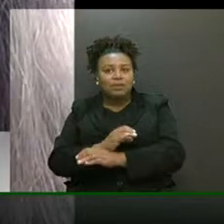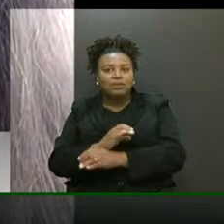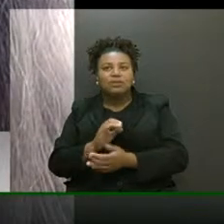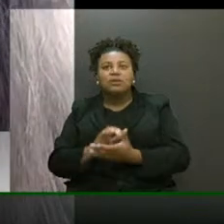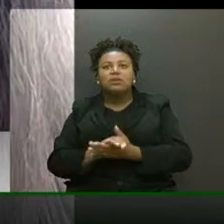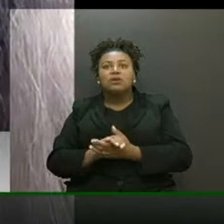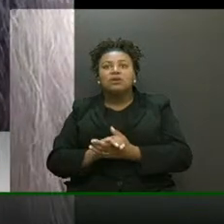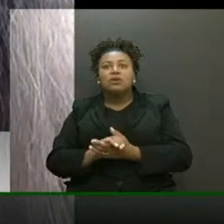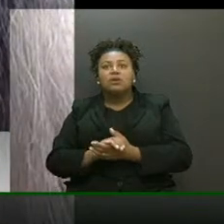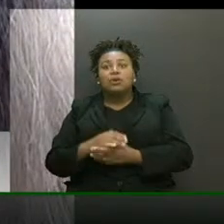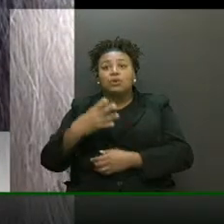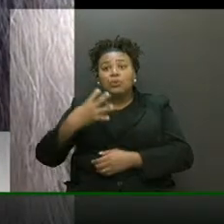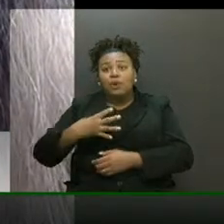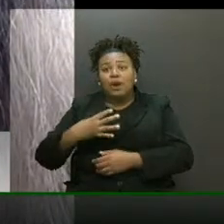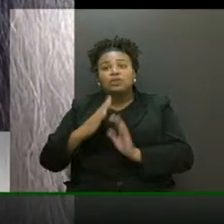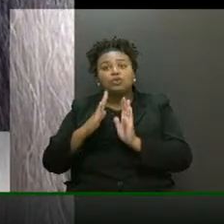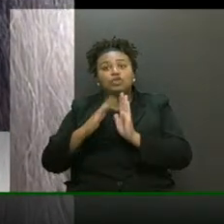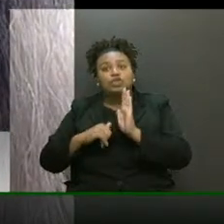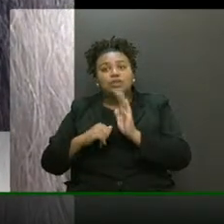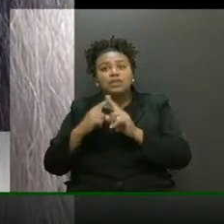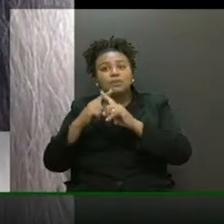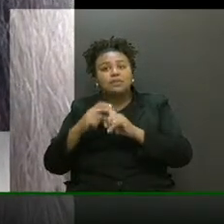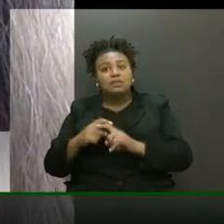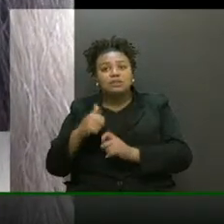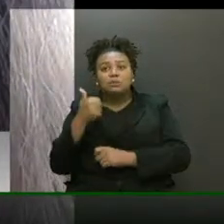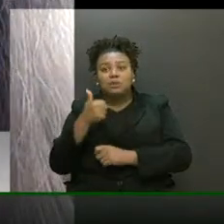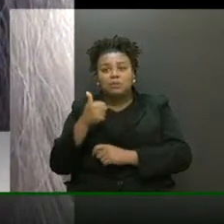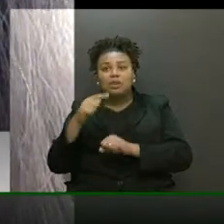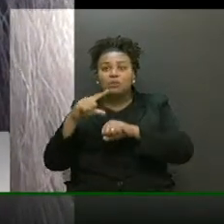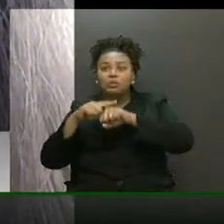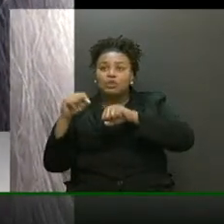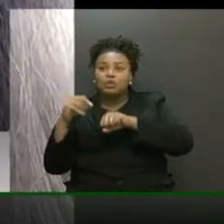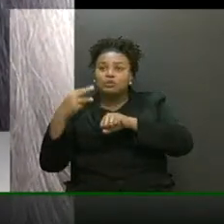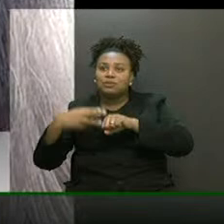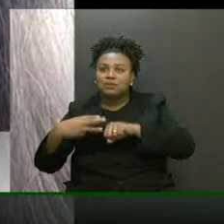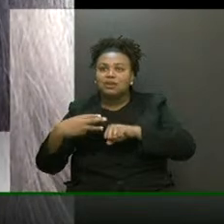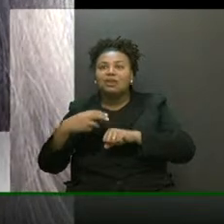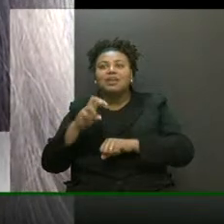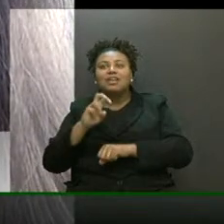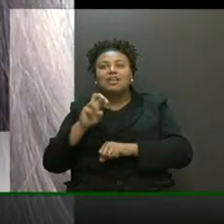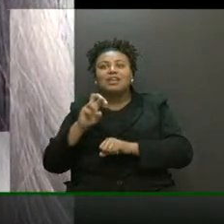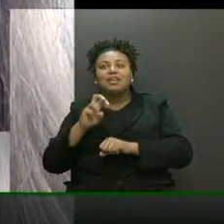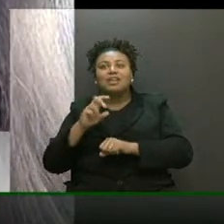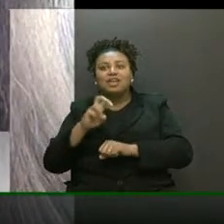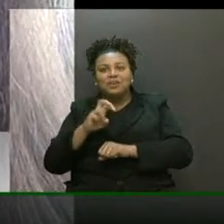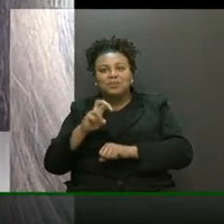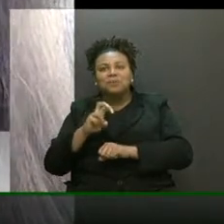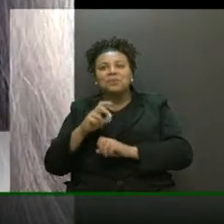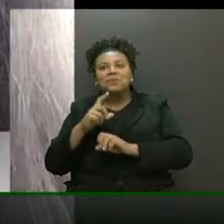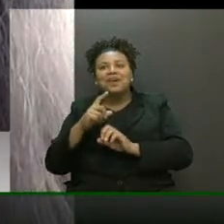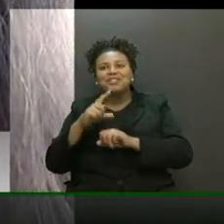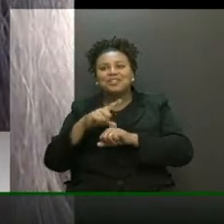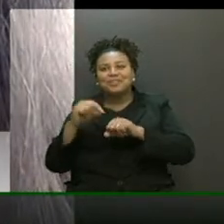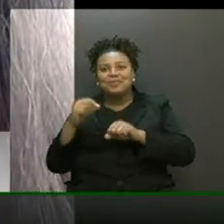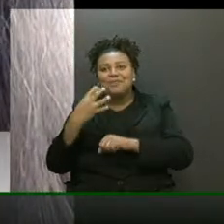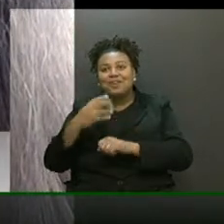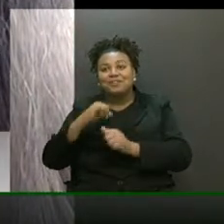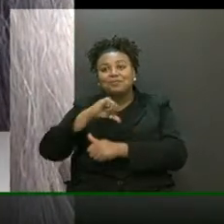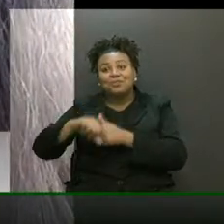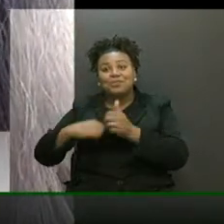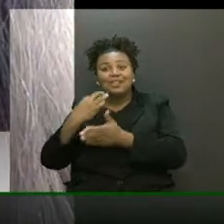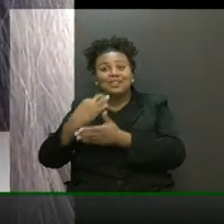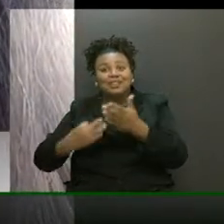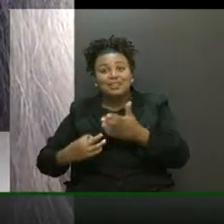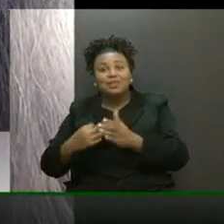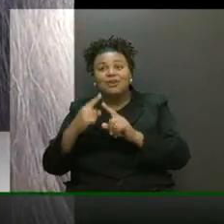fará jus ao crédito integral. Quarto, fica suprimido o inciso 1º do artigo 3º. Quinto, o artigo 4º passa a ter a seguinte redação. Os incisos